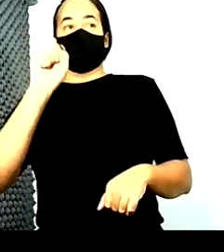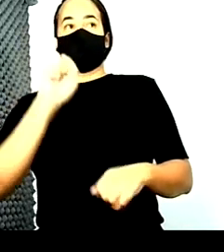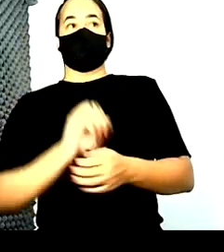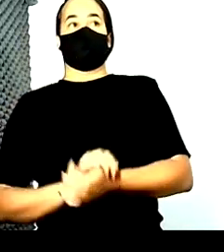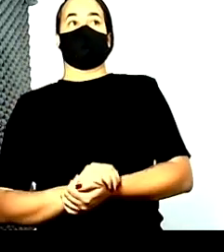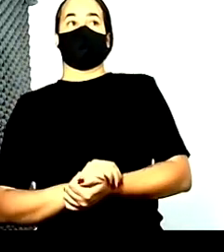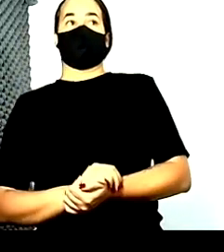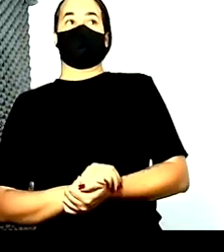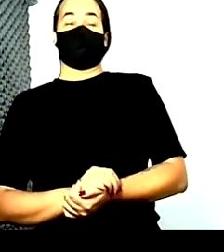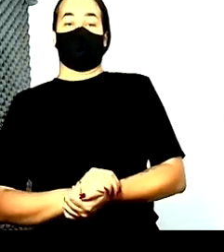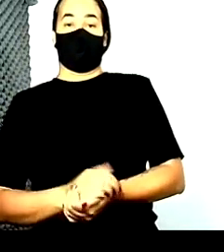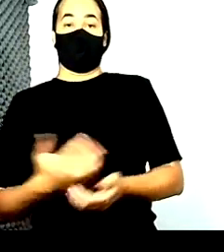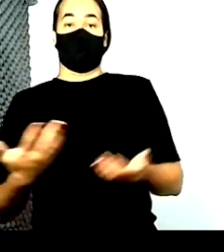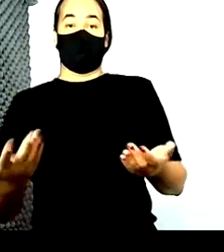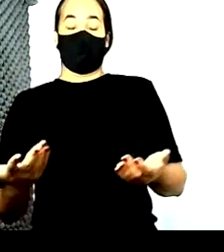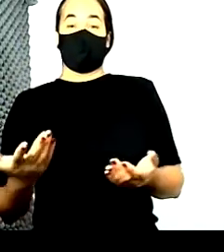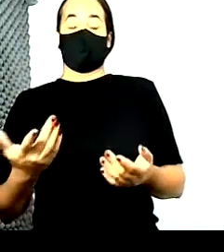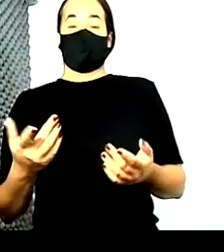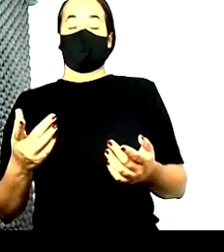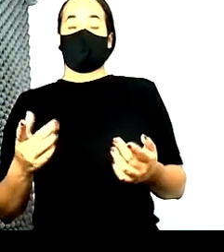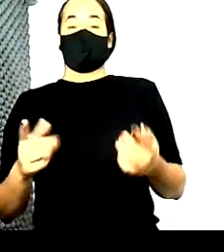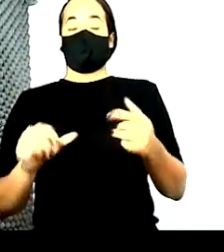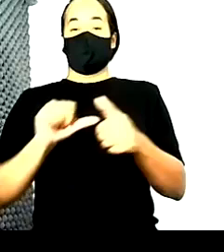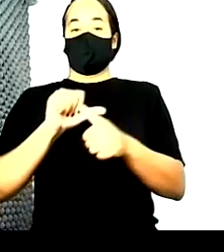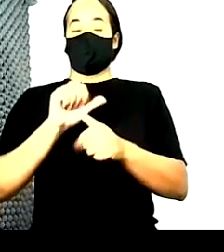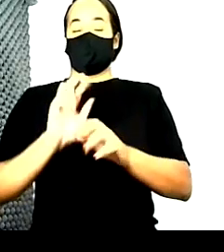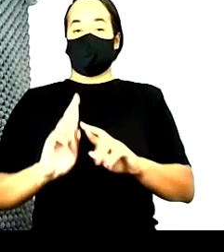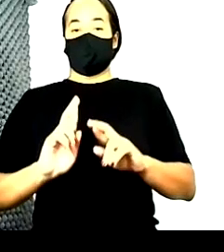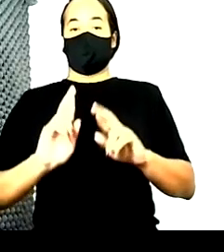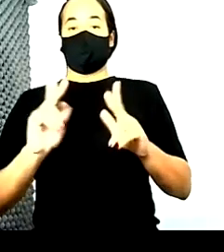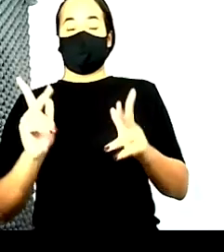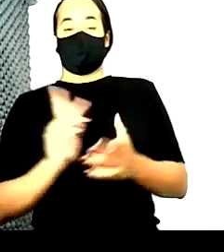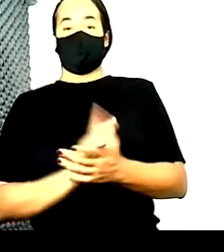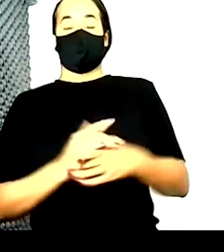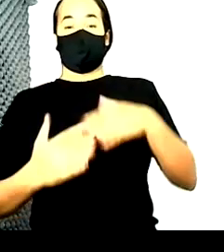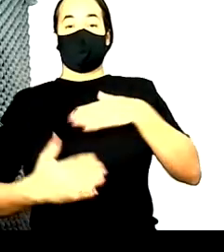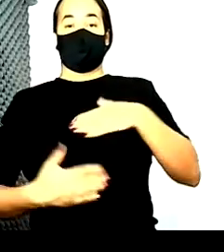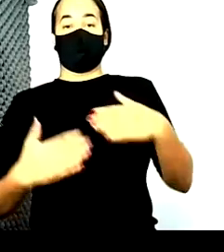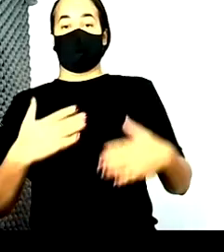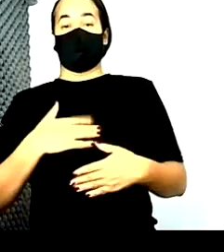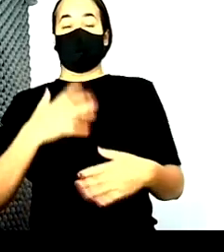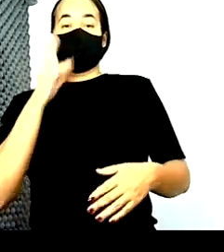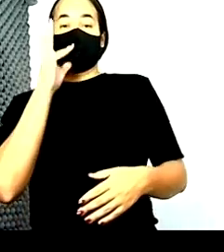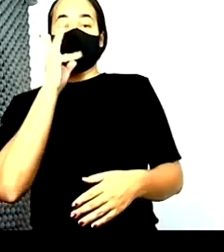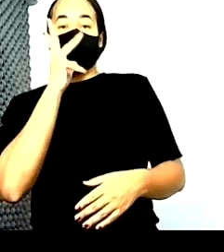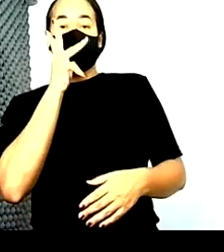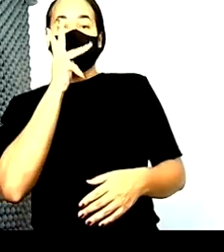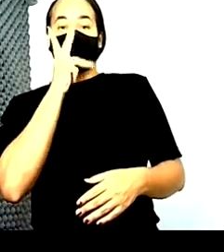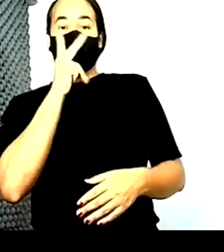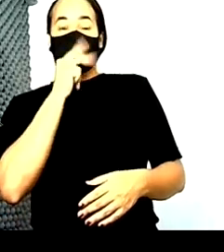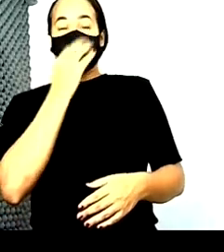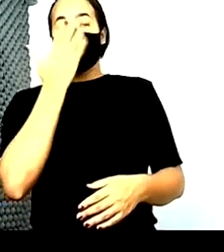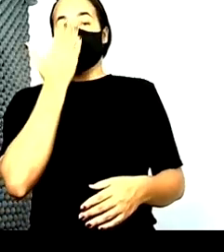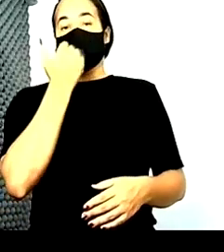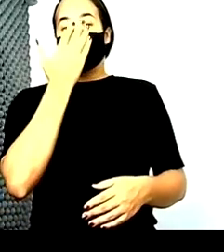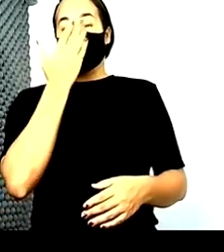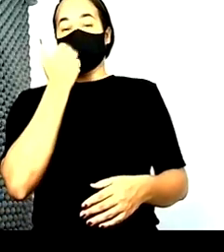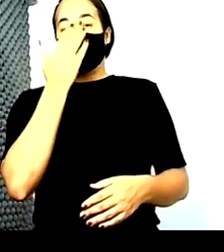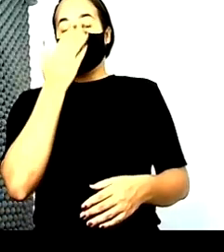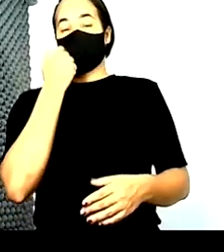insulina. Quando o organismo ele fica muitas horas sem se alimentar, aquela taxa de açúcar vai diminuir